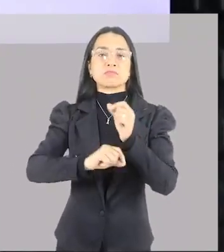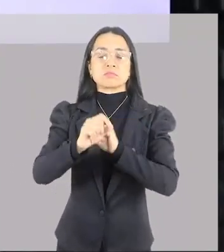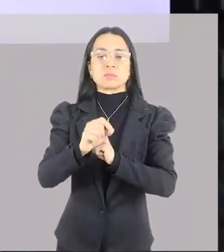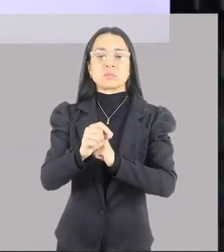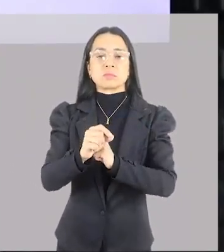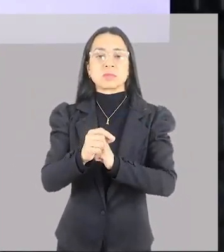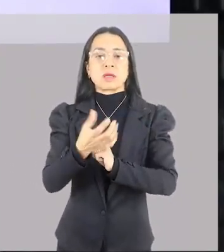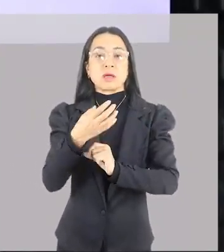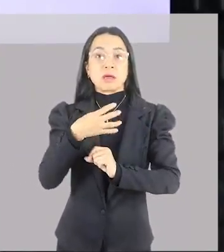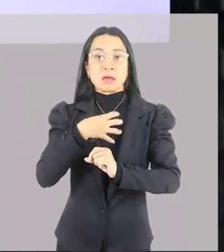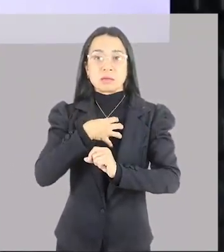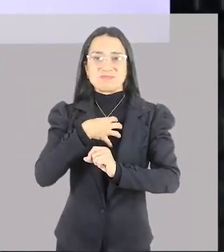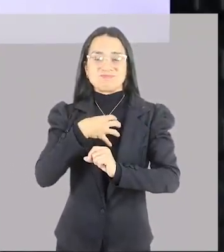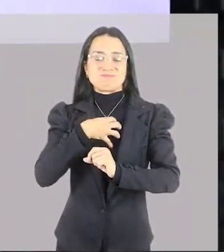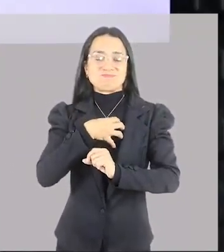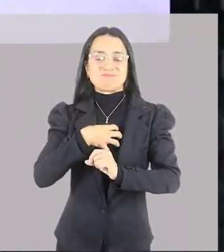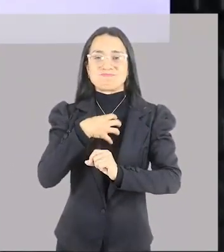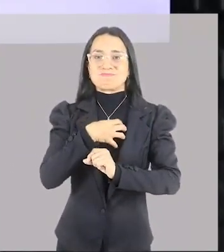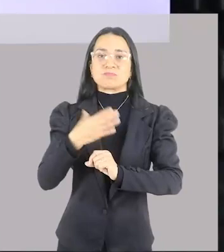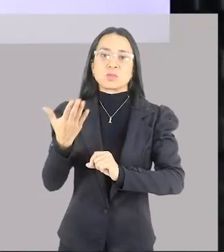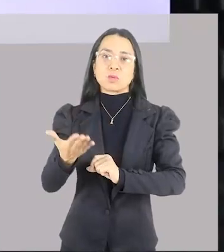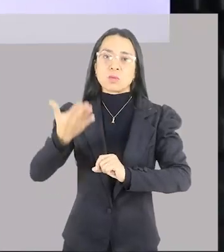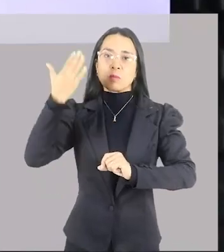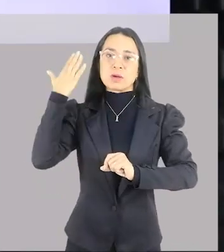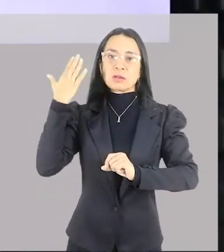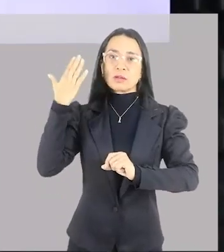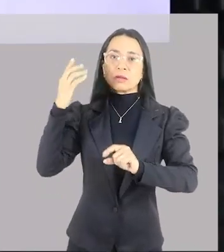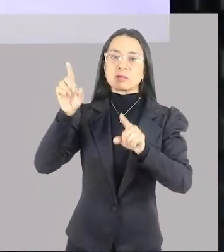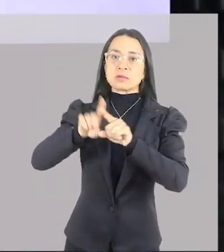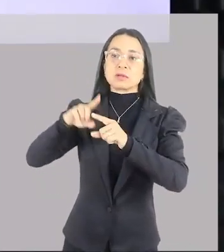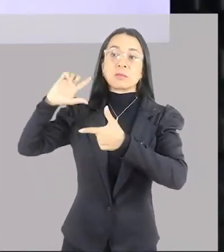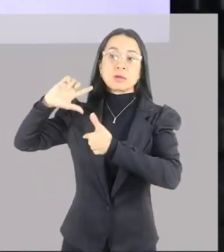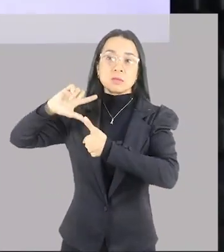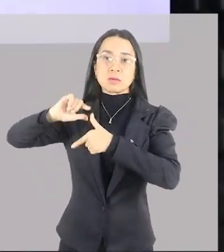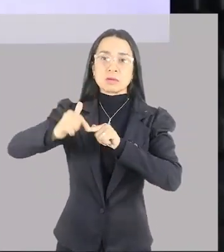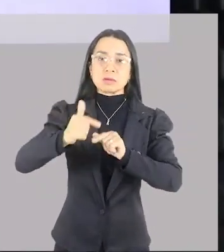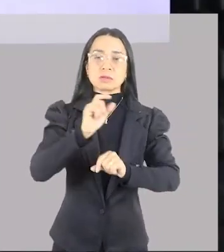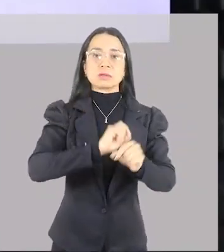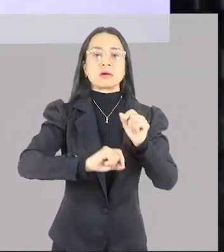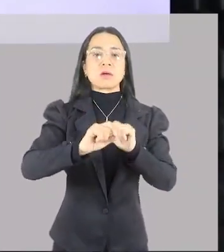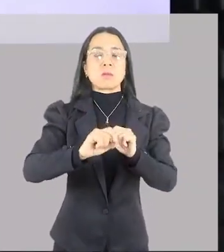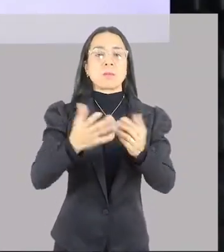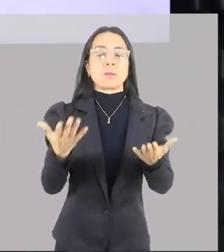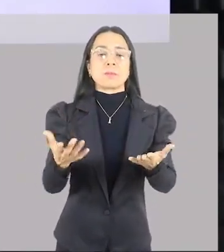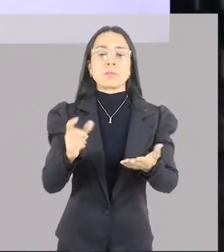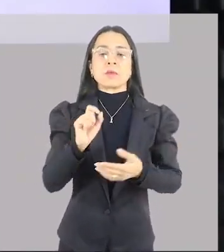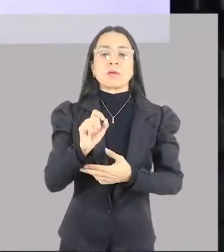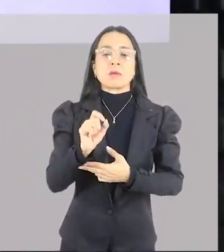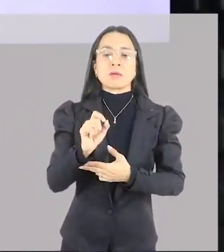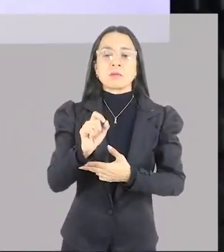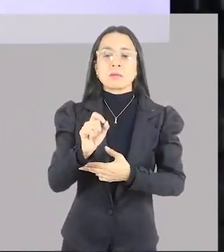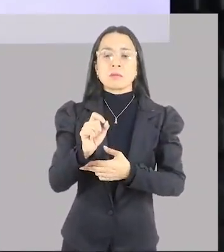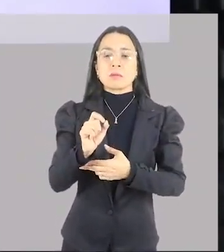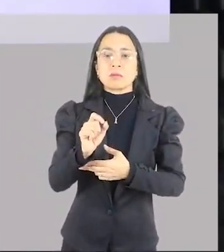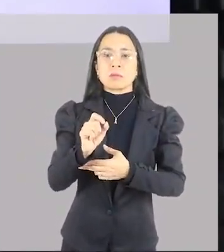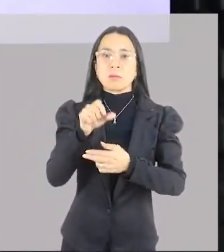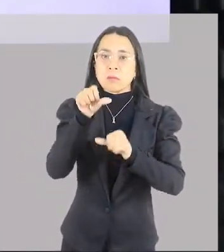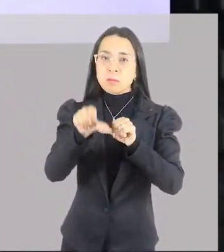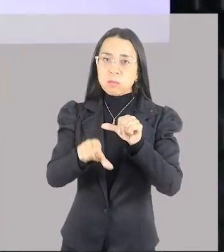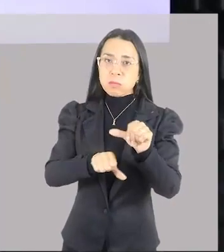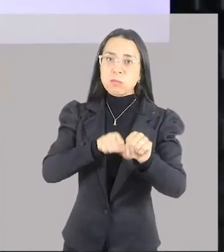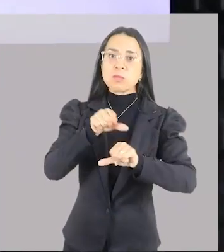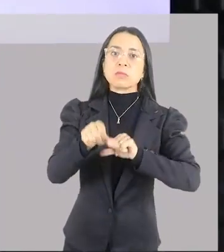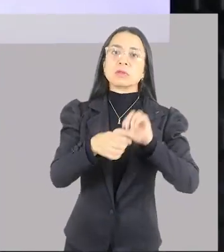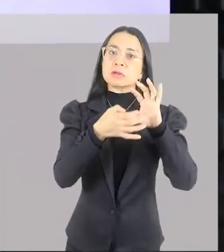com a tradição. Então, mostra uma insatisfação com o que era, né? Clima de mudança